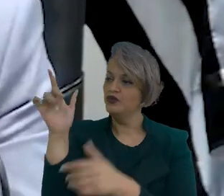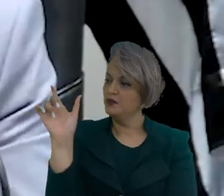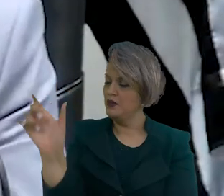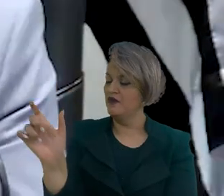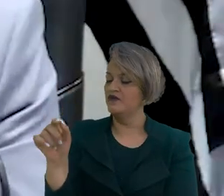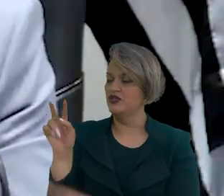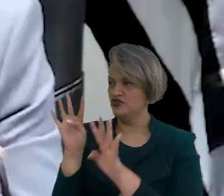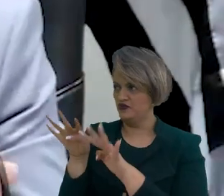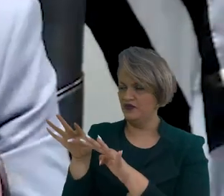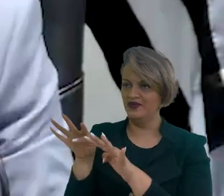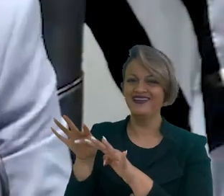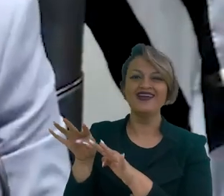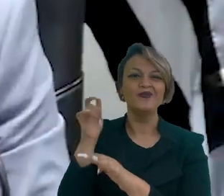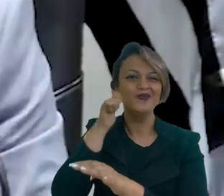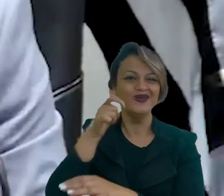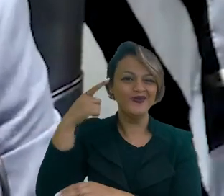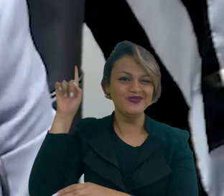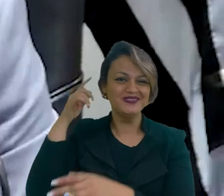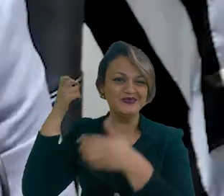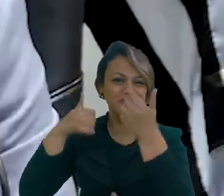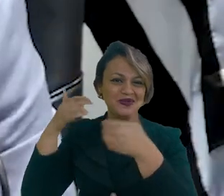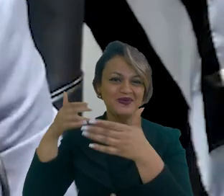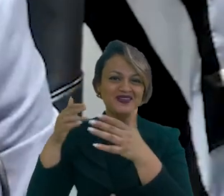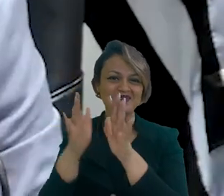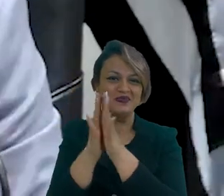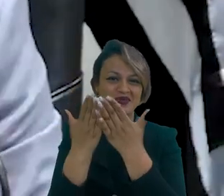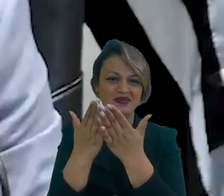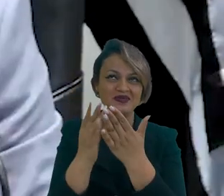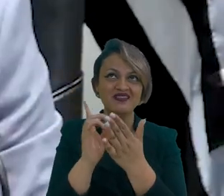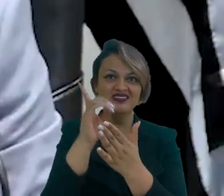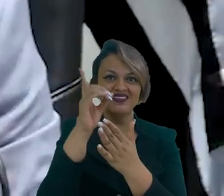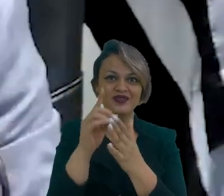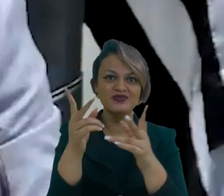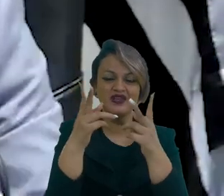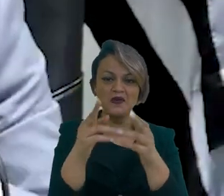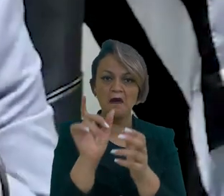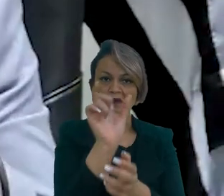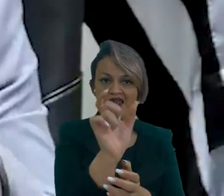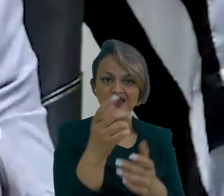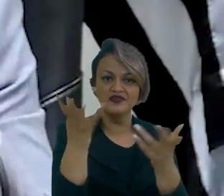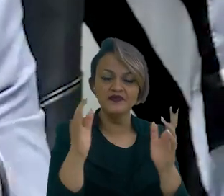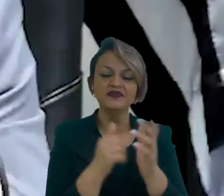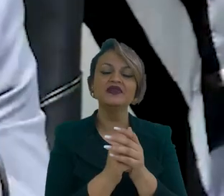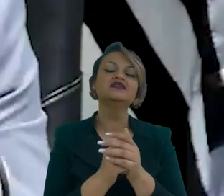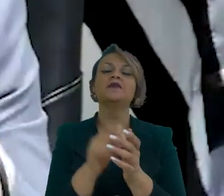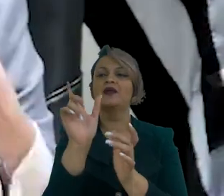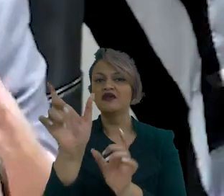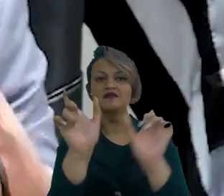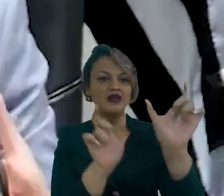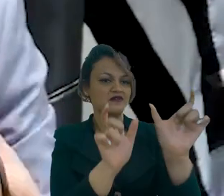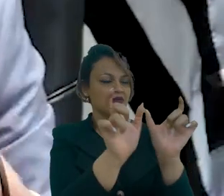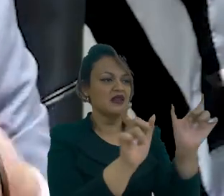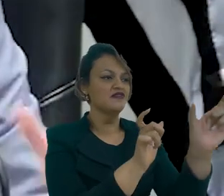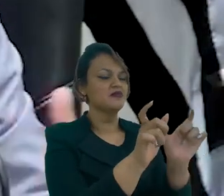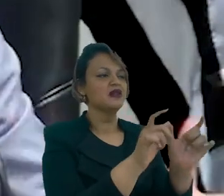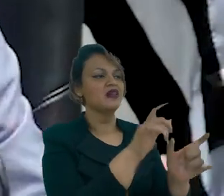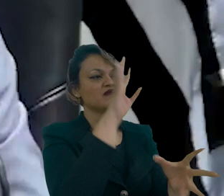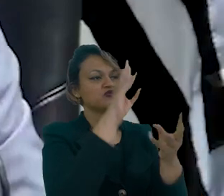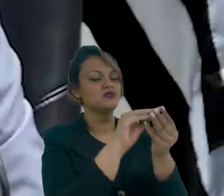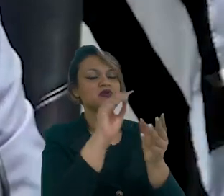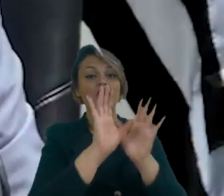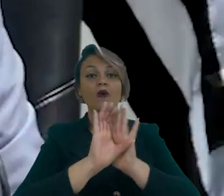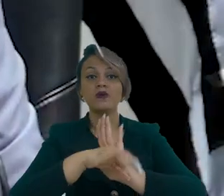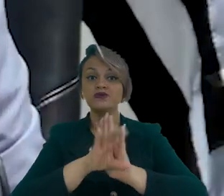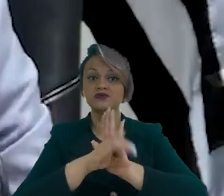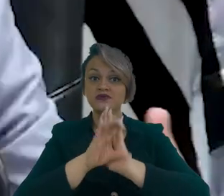do verbo né No início da passagem bíblica nós temos justamente essas dimensão de palavras no fundo nós